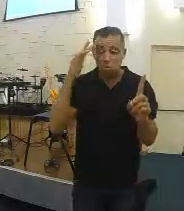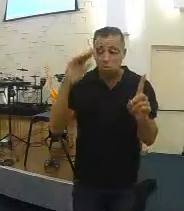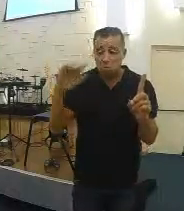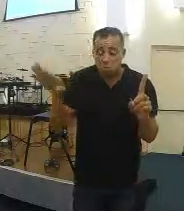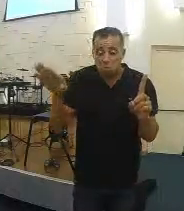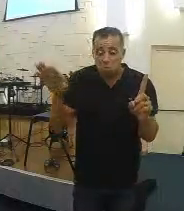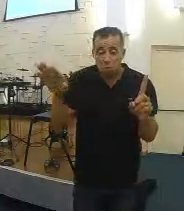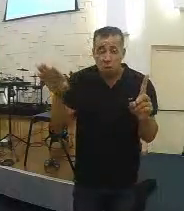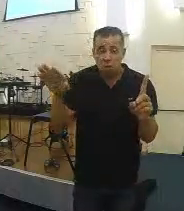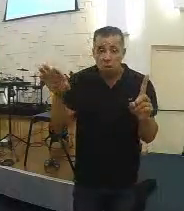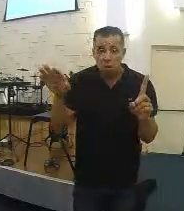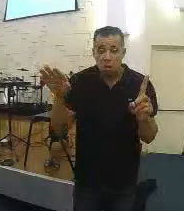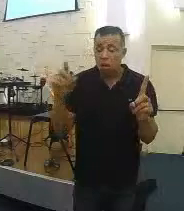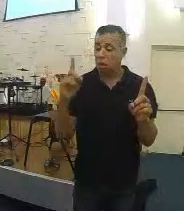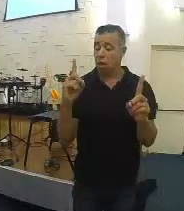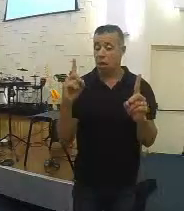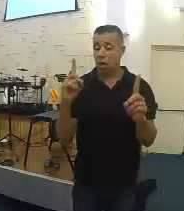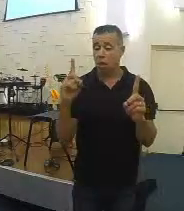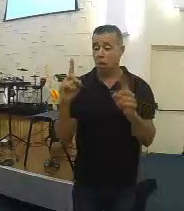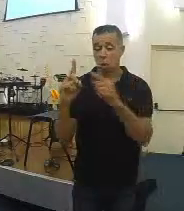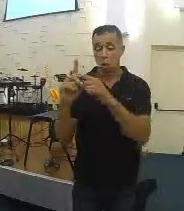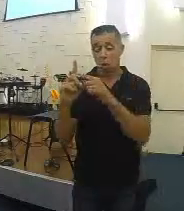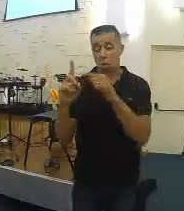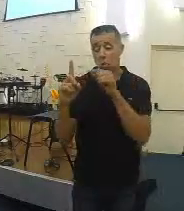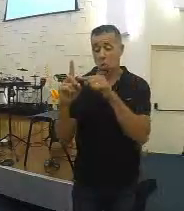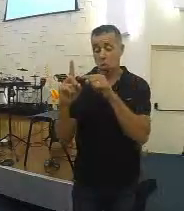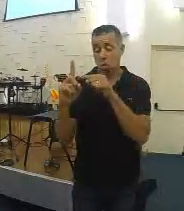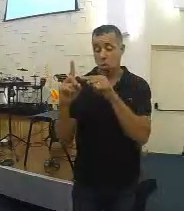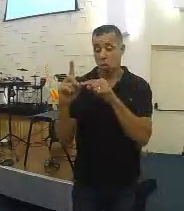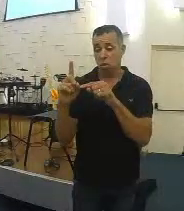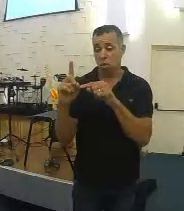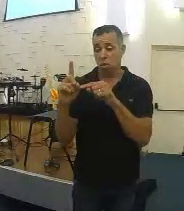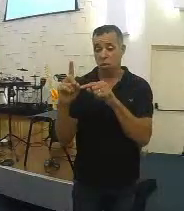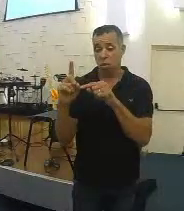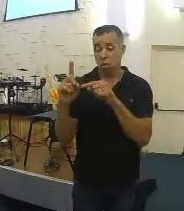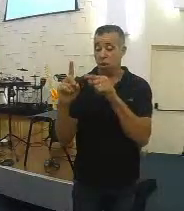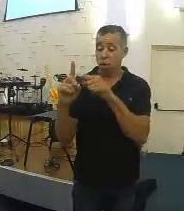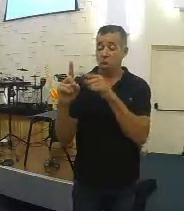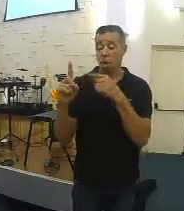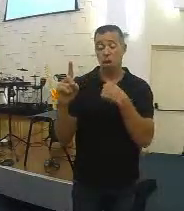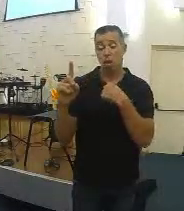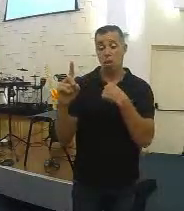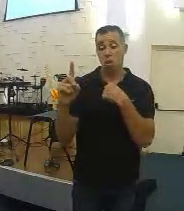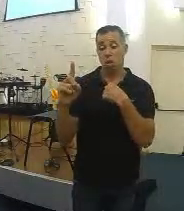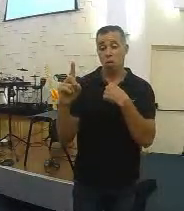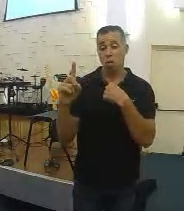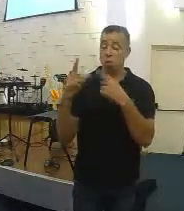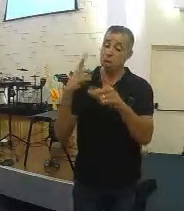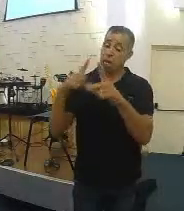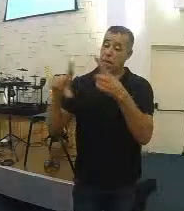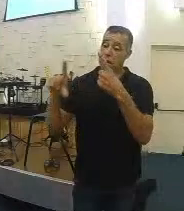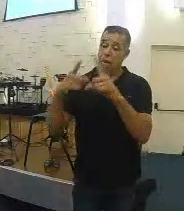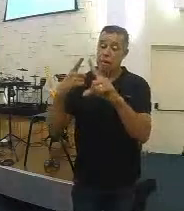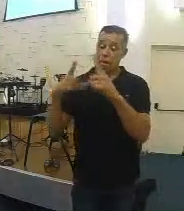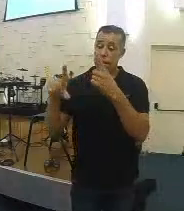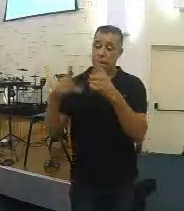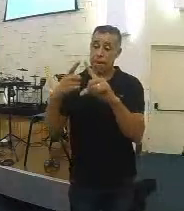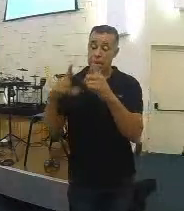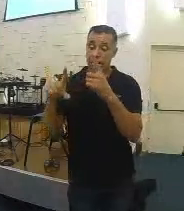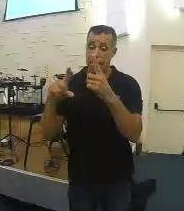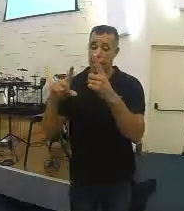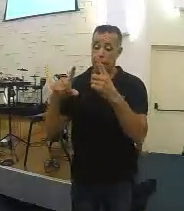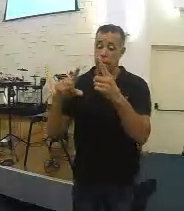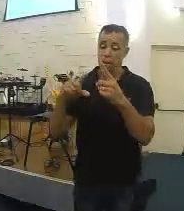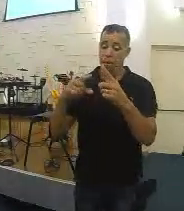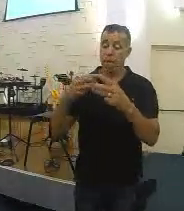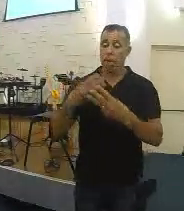indo, só podia dizer de onde estava vindo. Ele diz assim: olha, eu sou um levita de Belém de Judá,